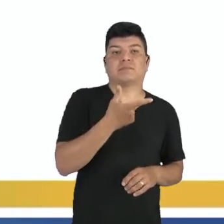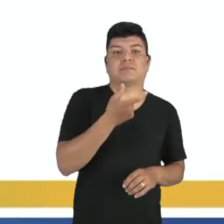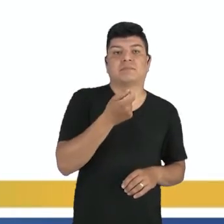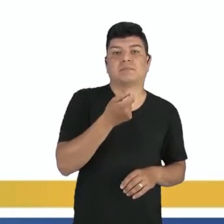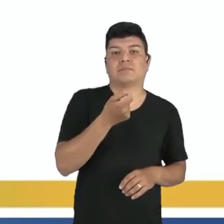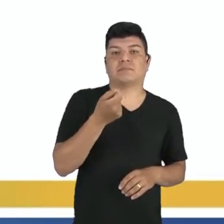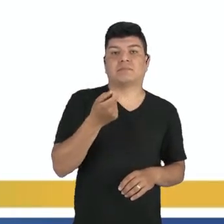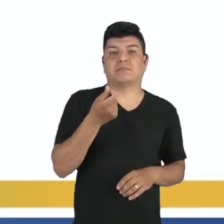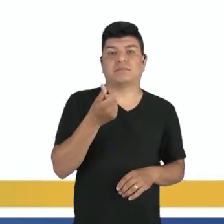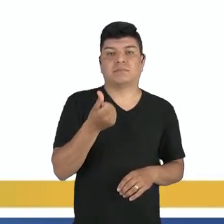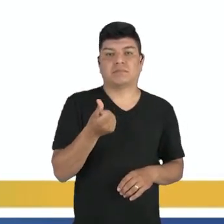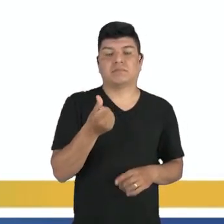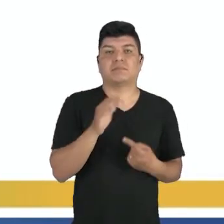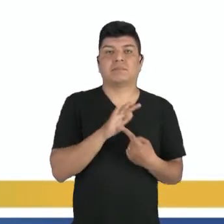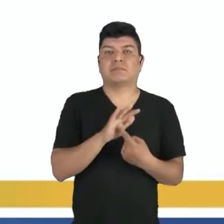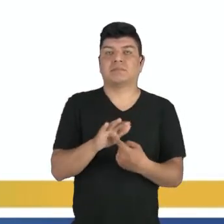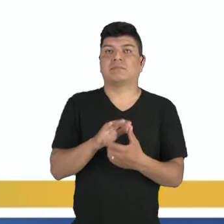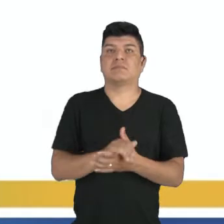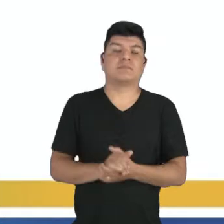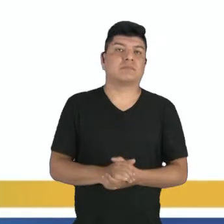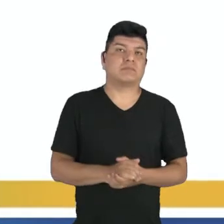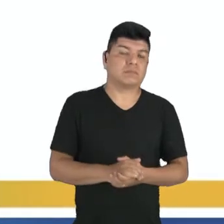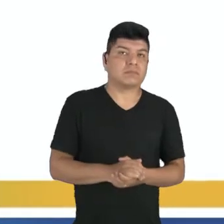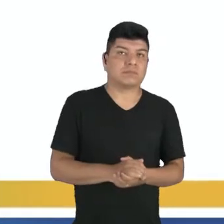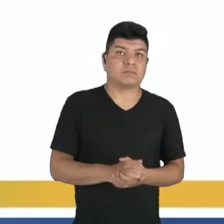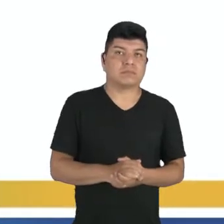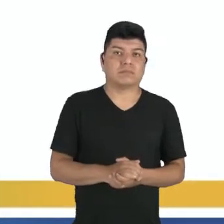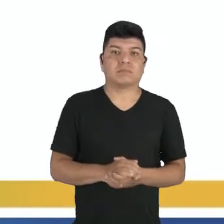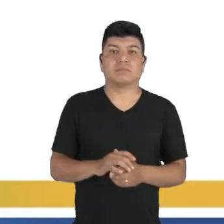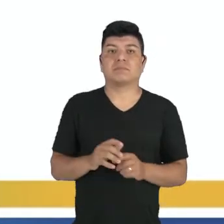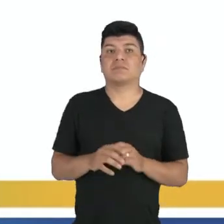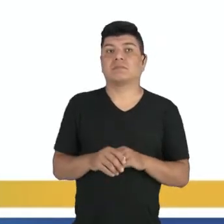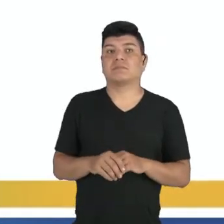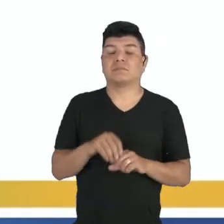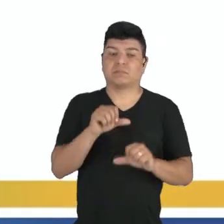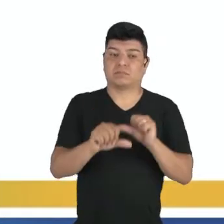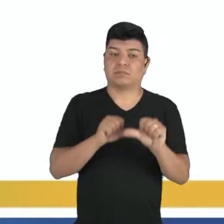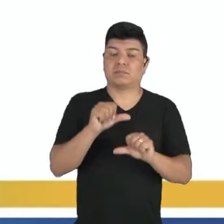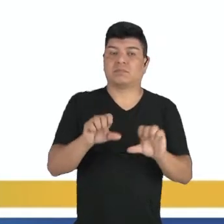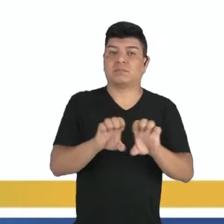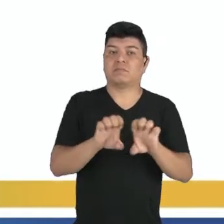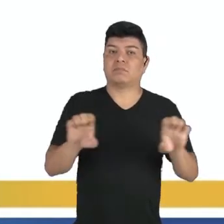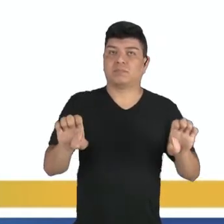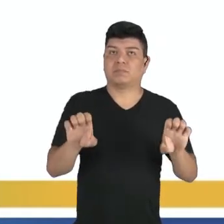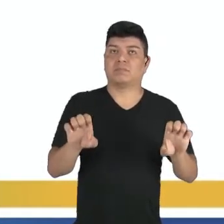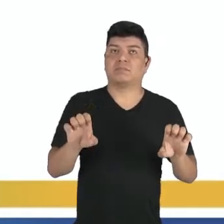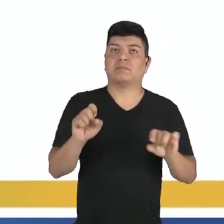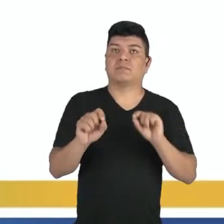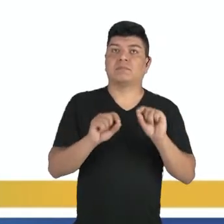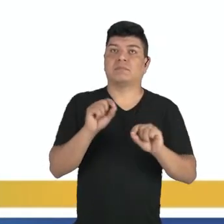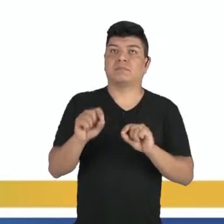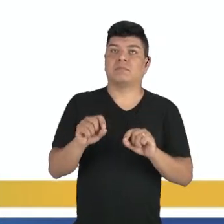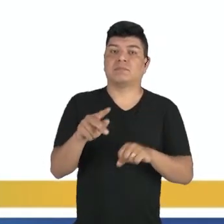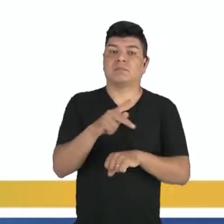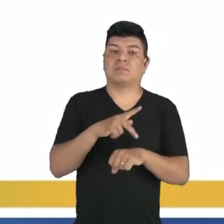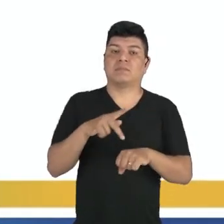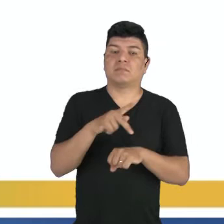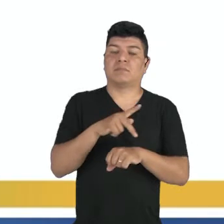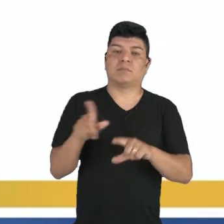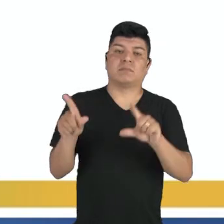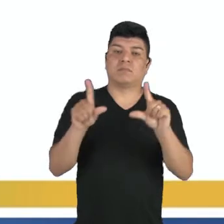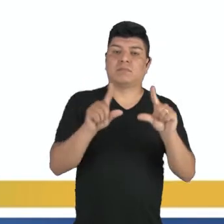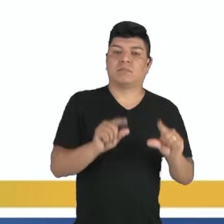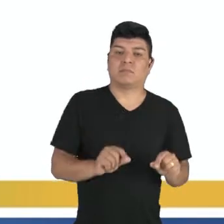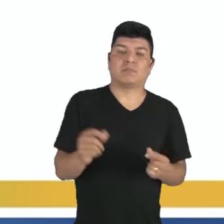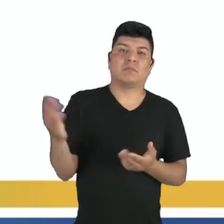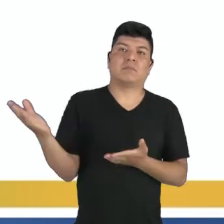2006 só para gente ilustrar então resulta numa mudança de estrutura etária Continental com diminuição